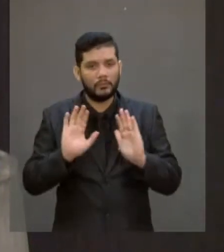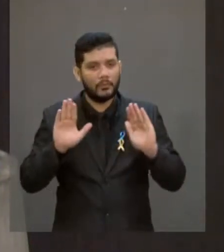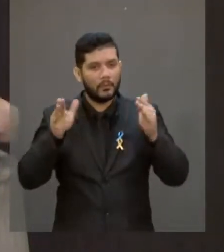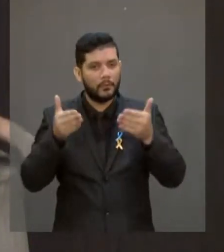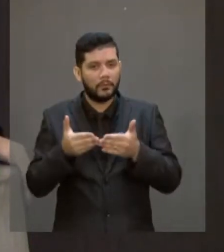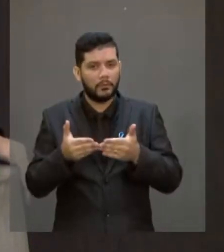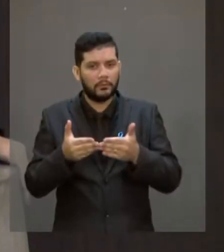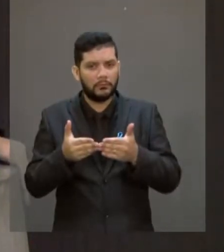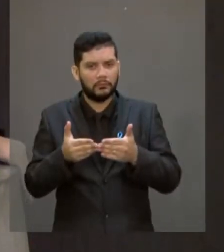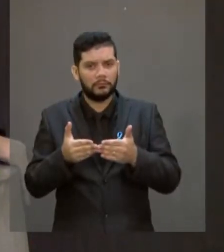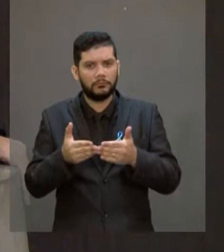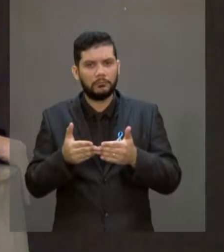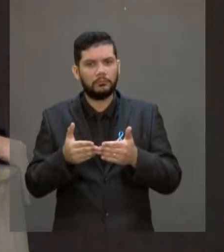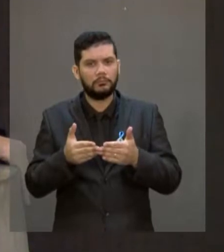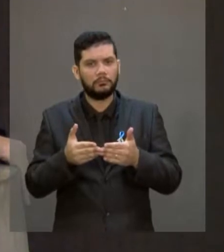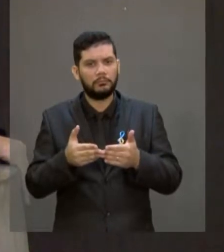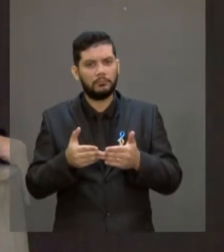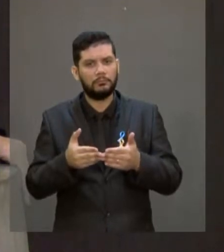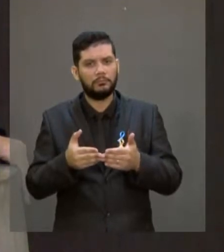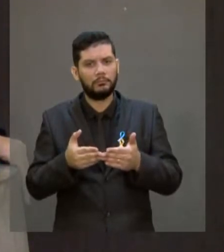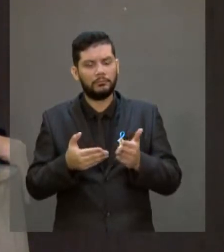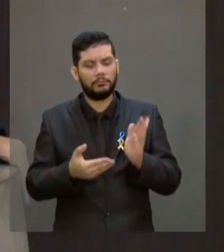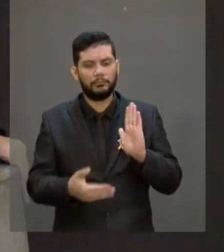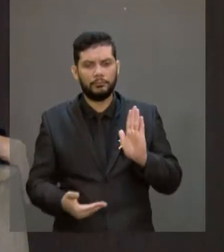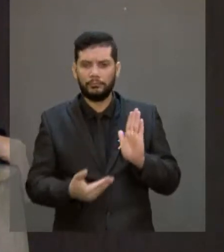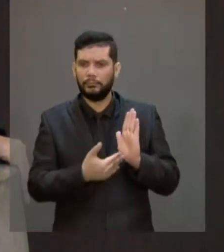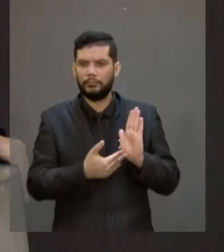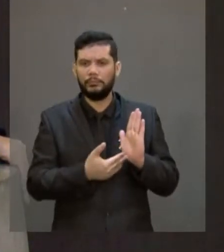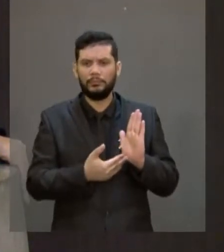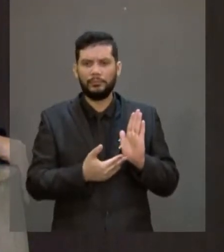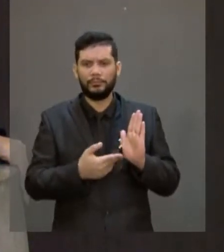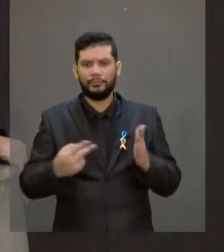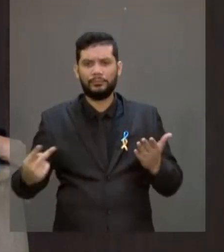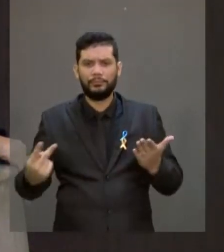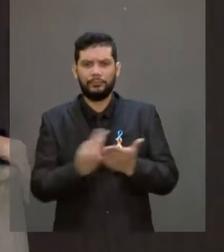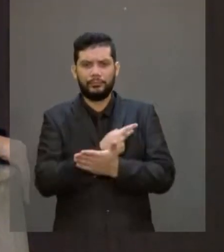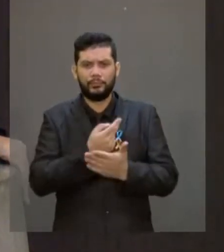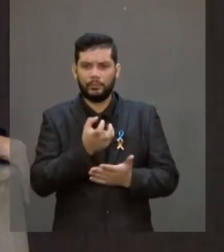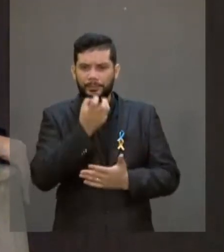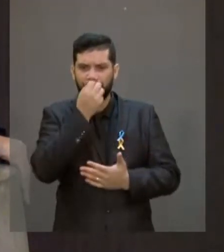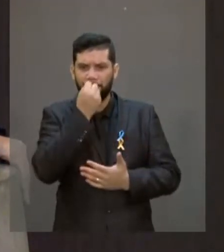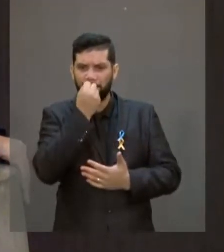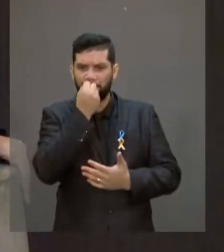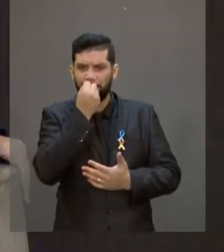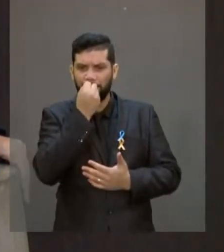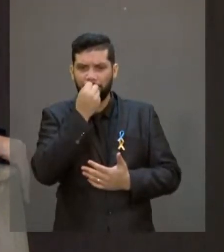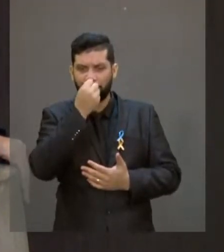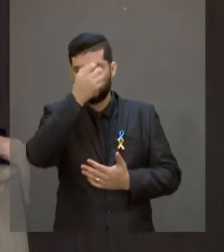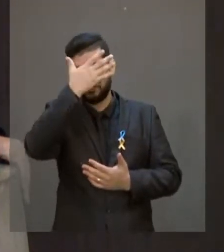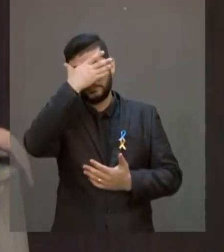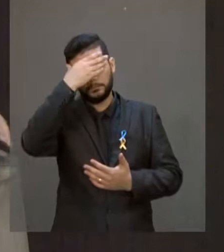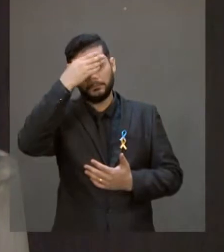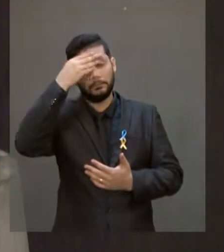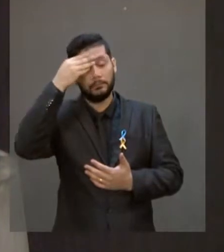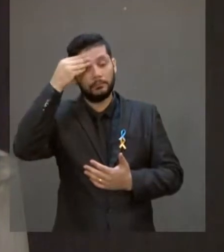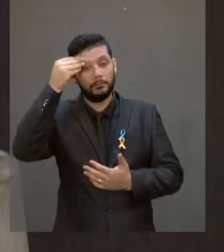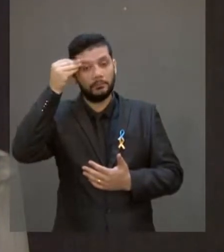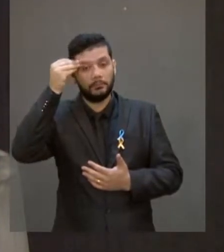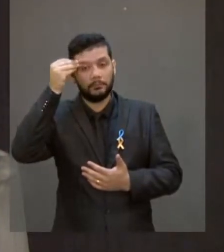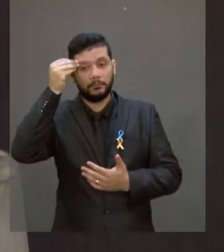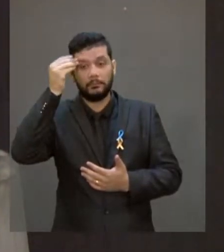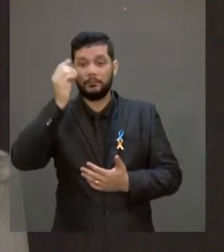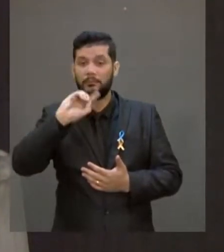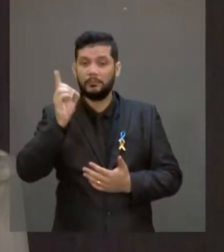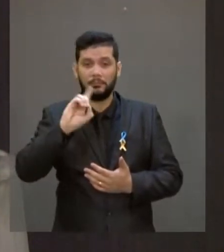não deixar esta tragédia em silêncio em esquecimento.